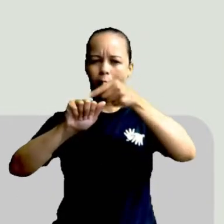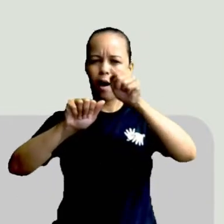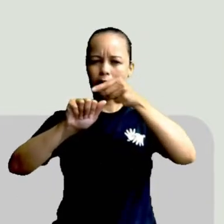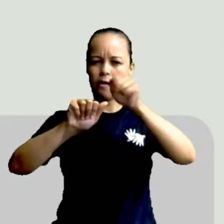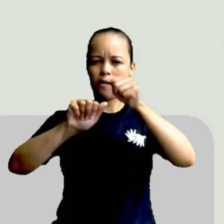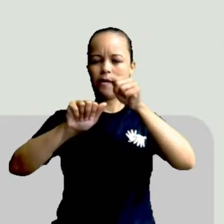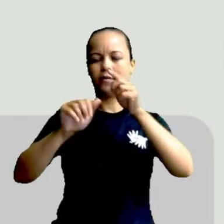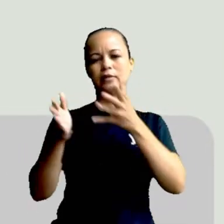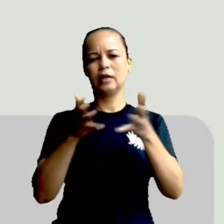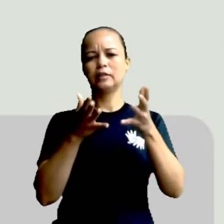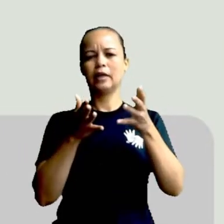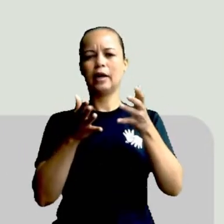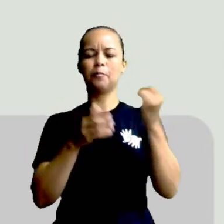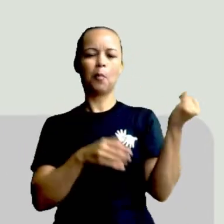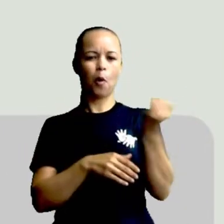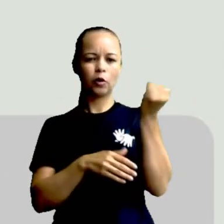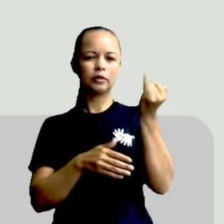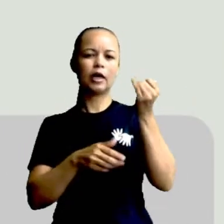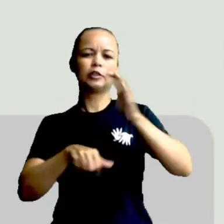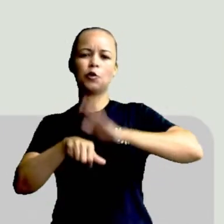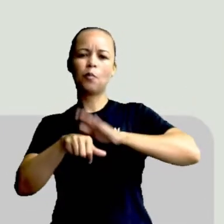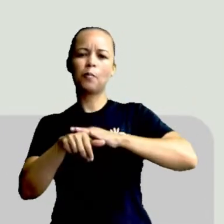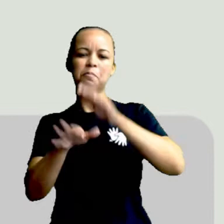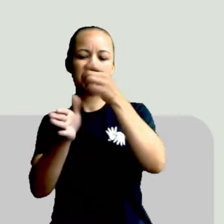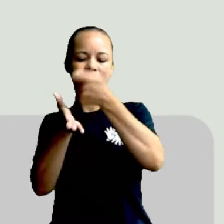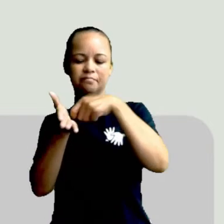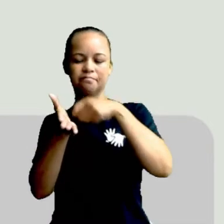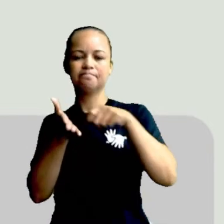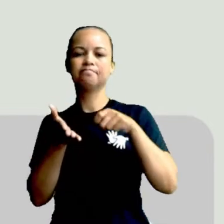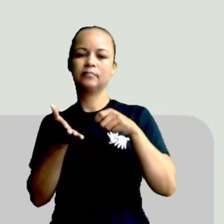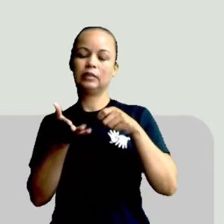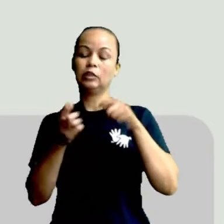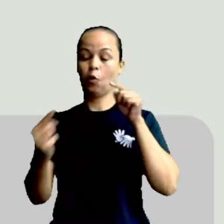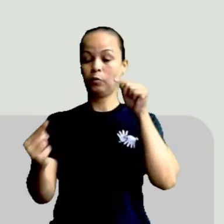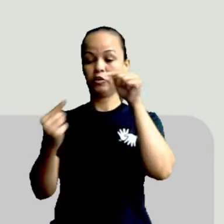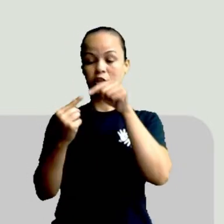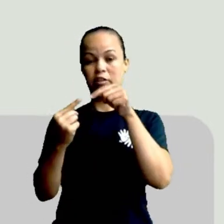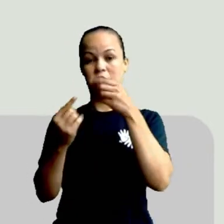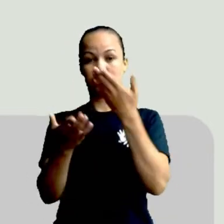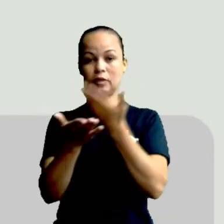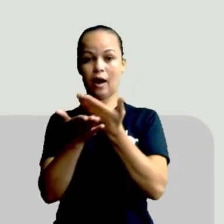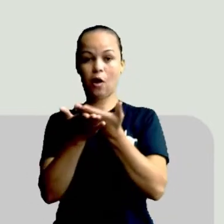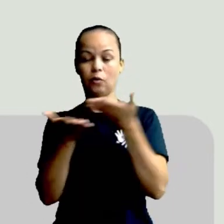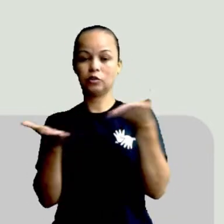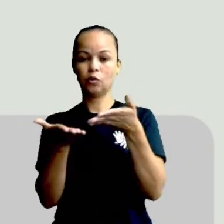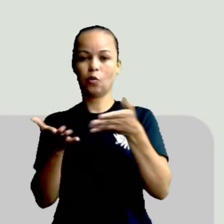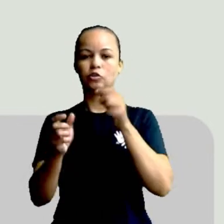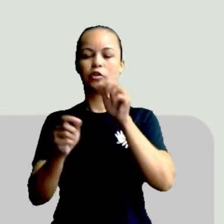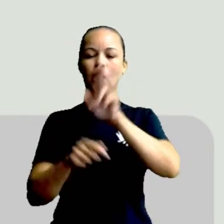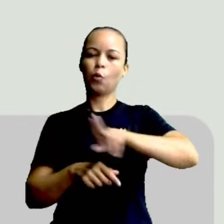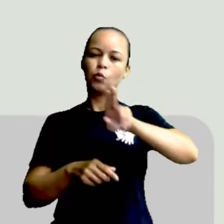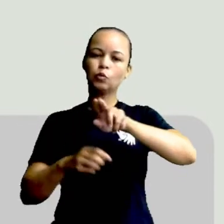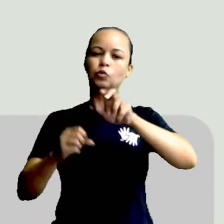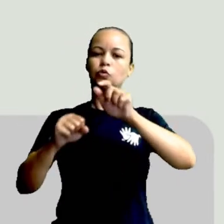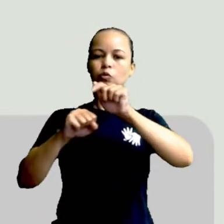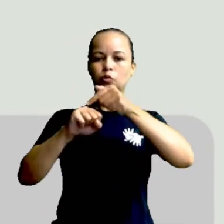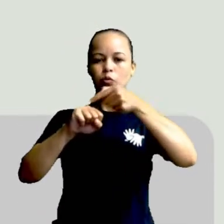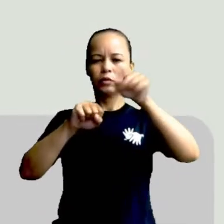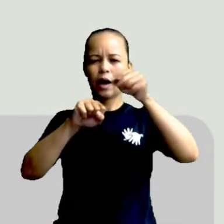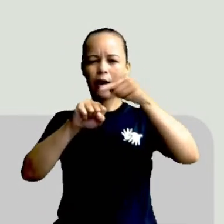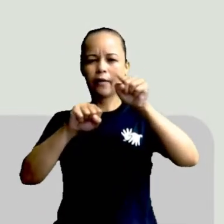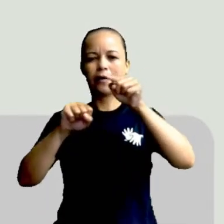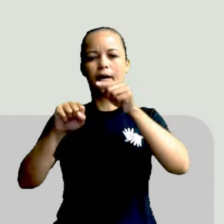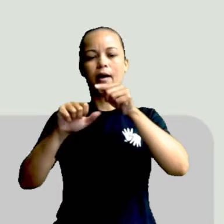de escrever então os objetivos e nossa aula de hoje é fazer o uso da crase de forma consciente